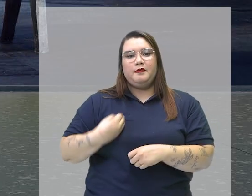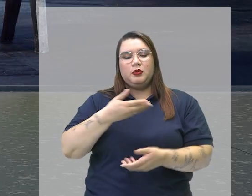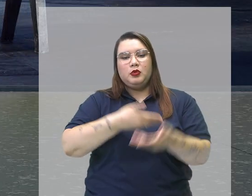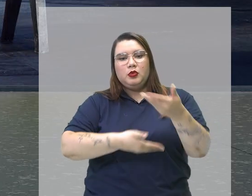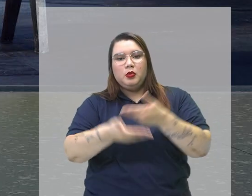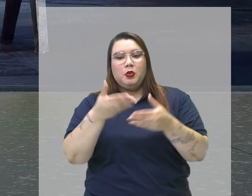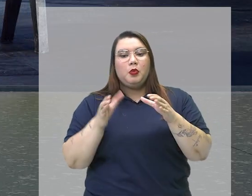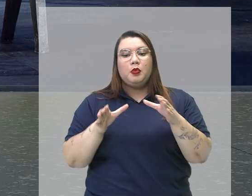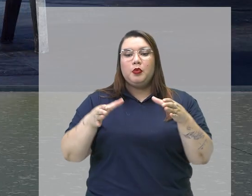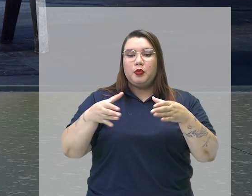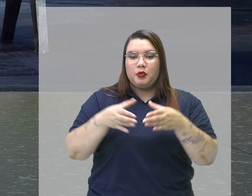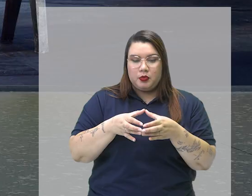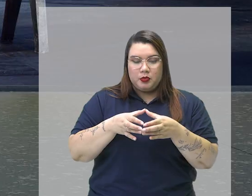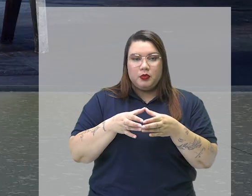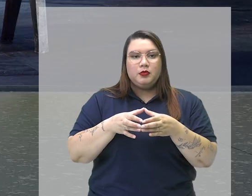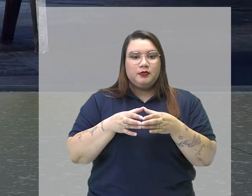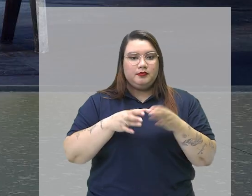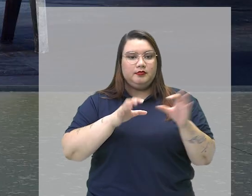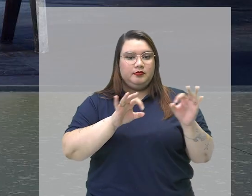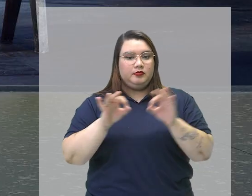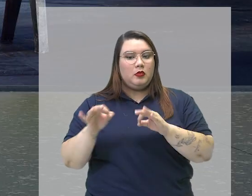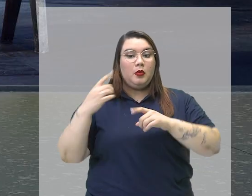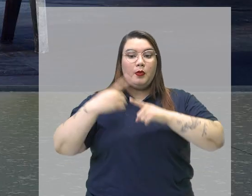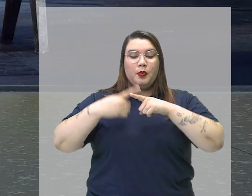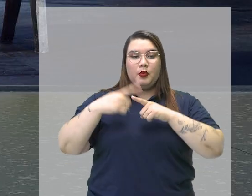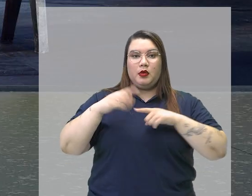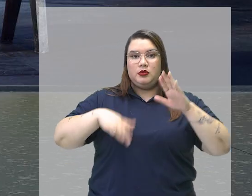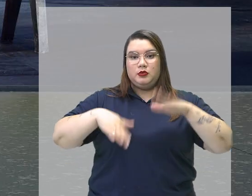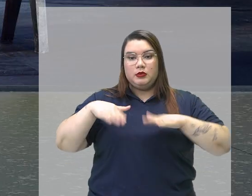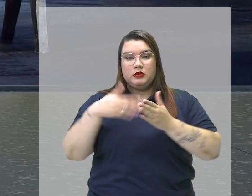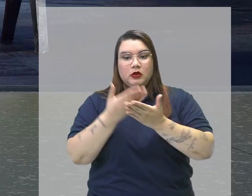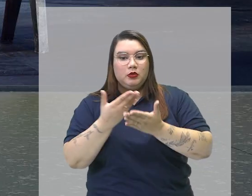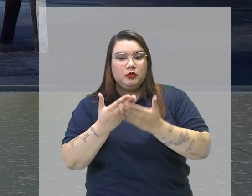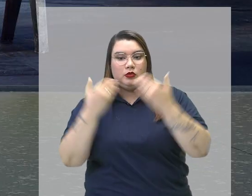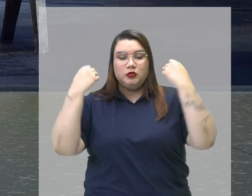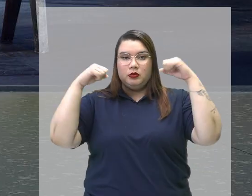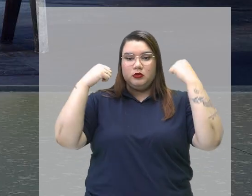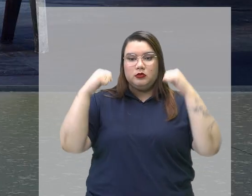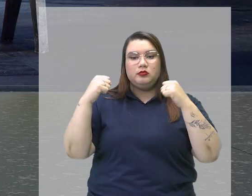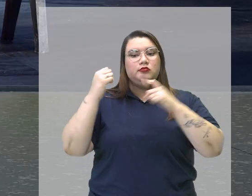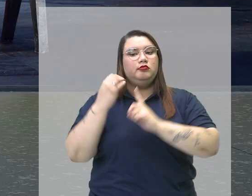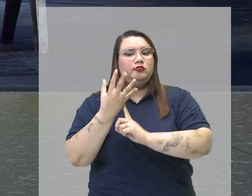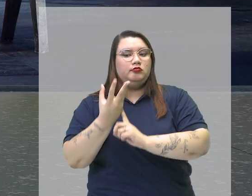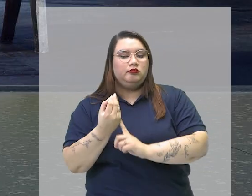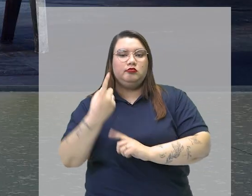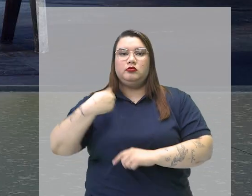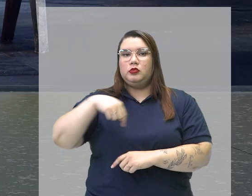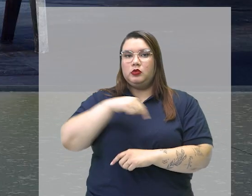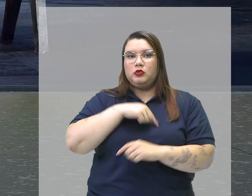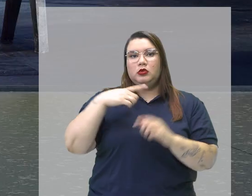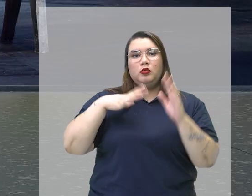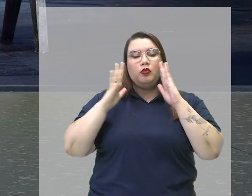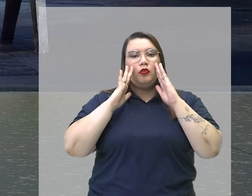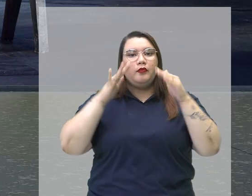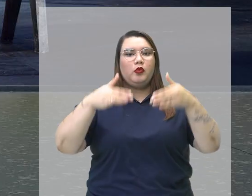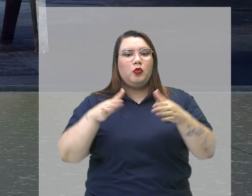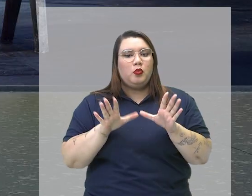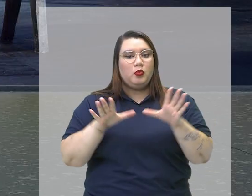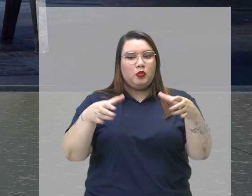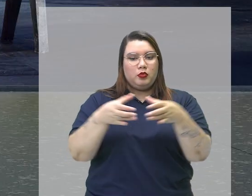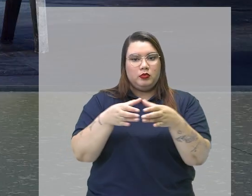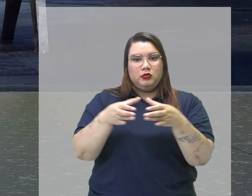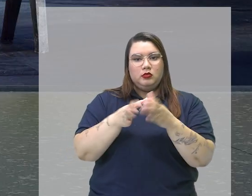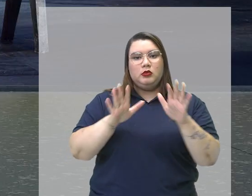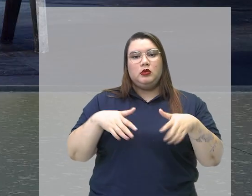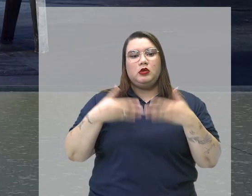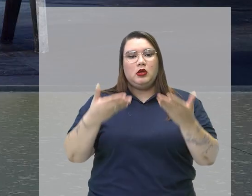consciência de grupo, quando se trata do coletivo, porque normalmente nas aulas de educação física e de artes, a gente trabalha o